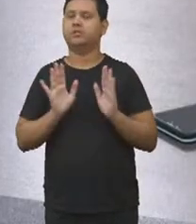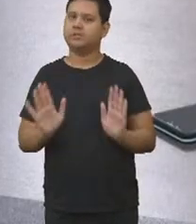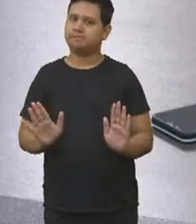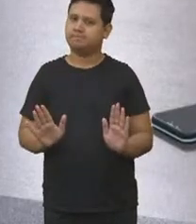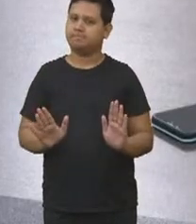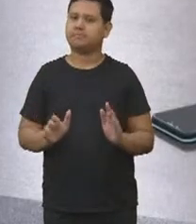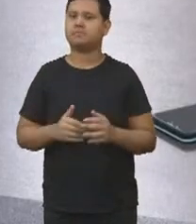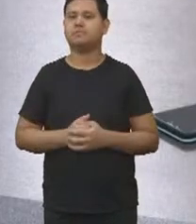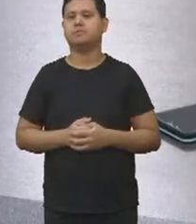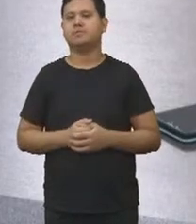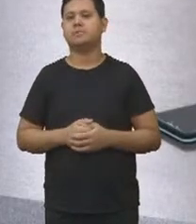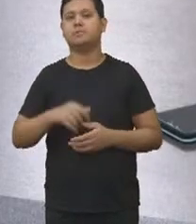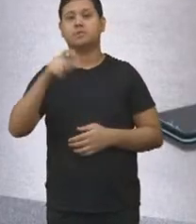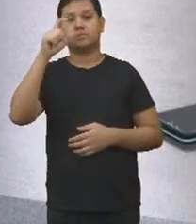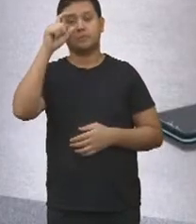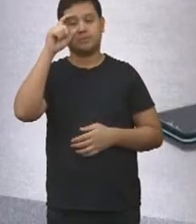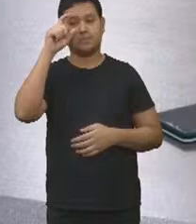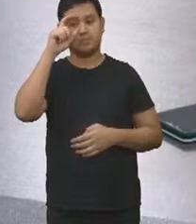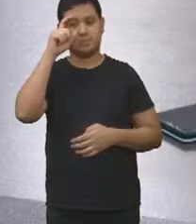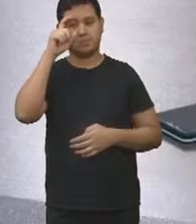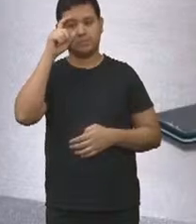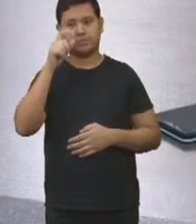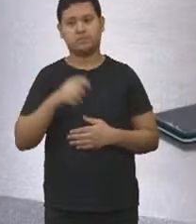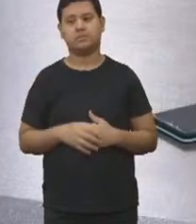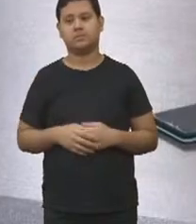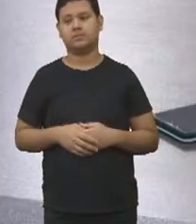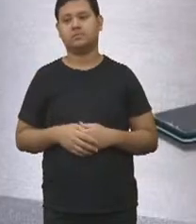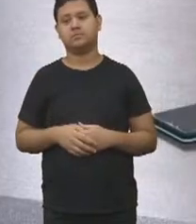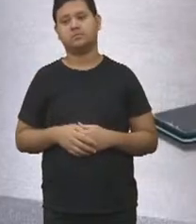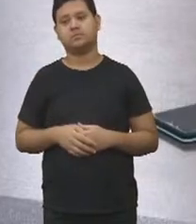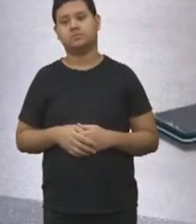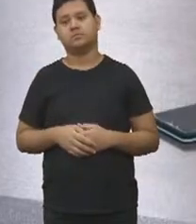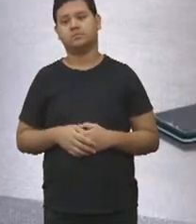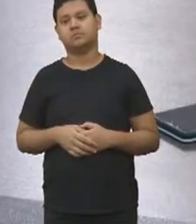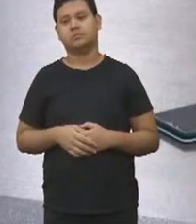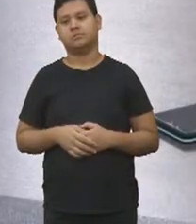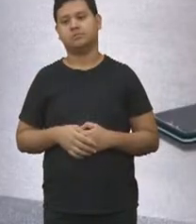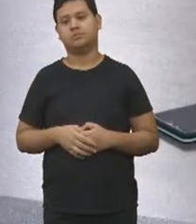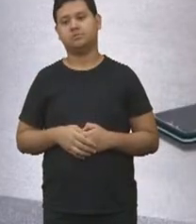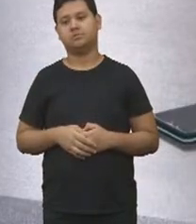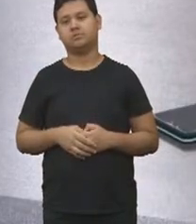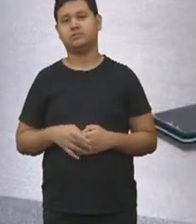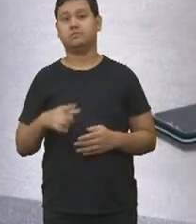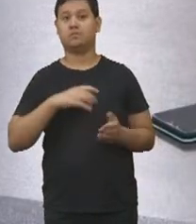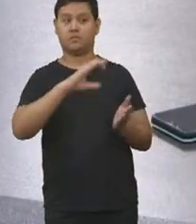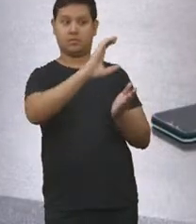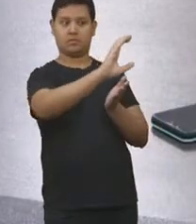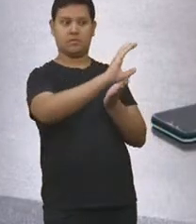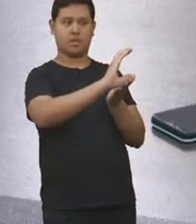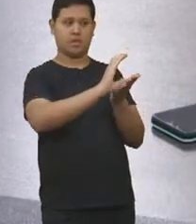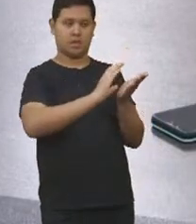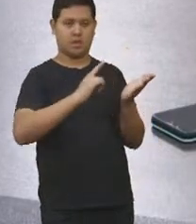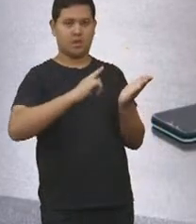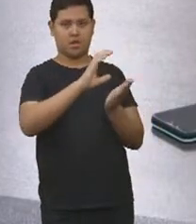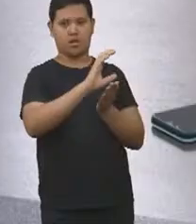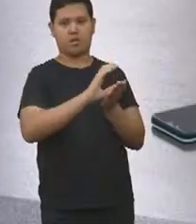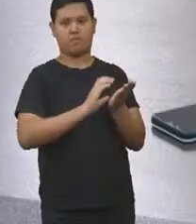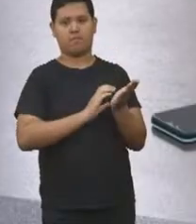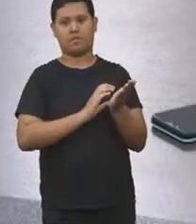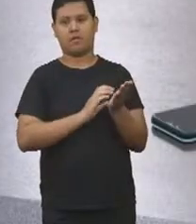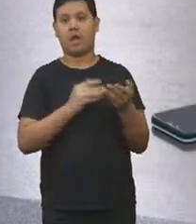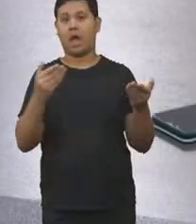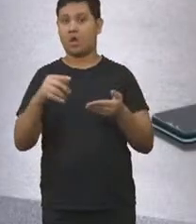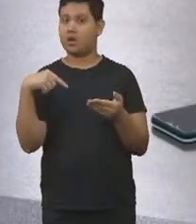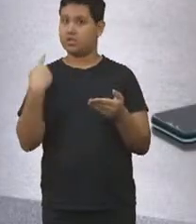então o Marcelo Danta, nós temos uma emenda impositiva, Agora que nós